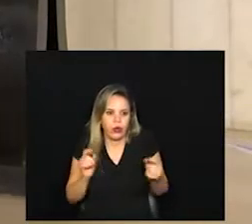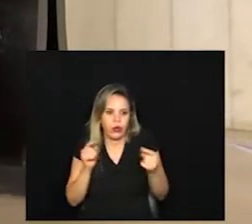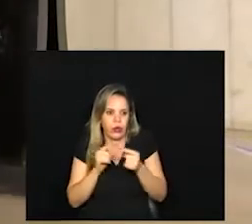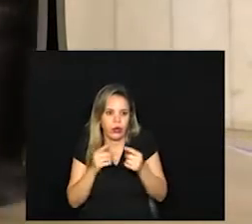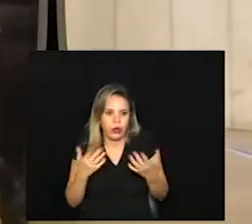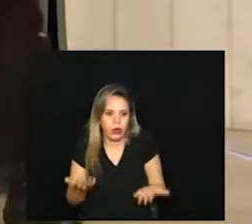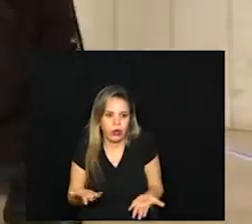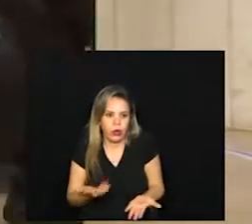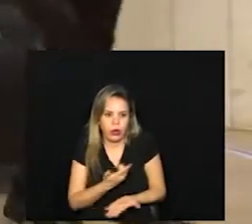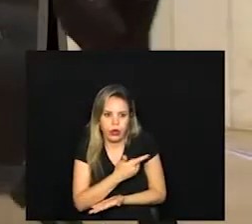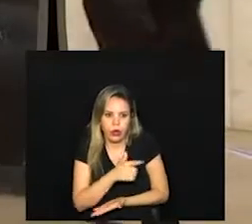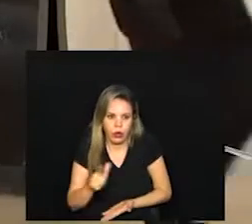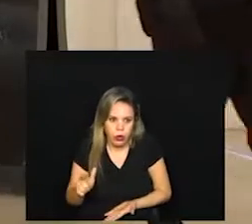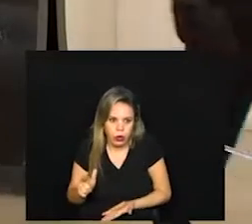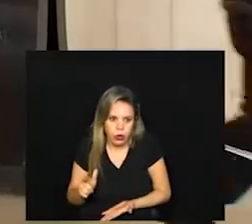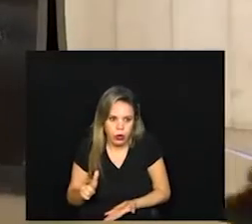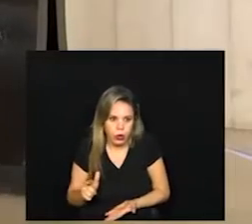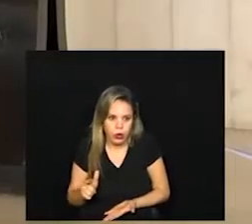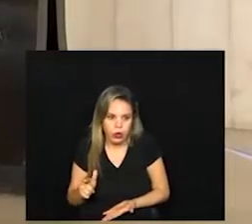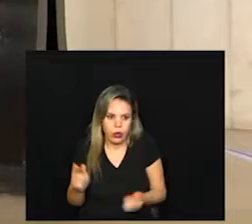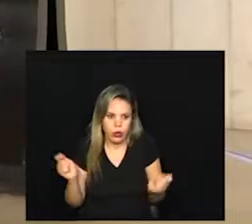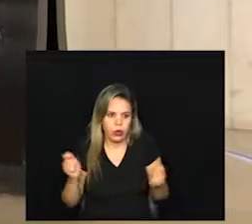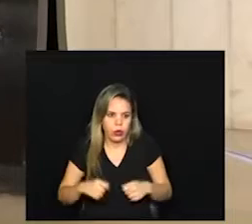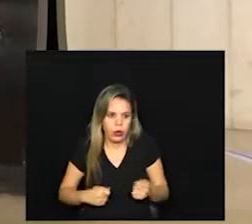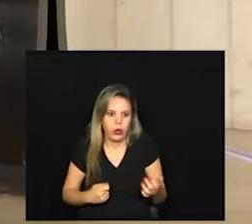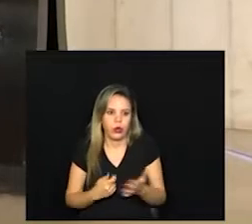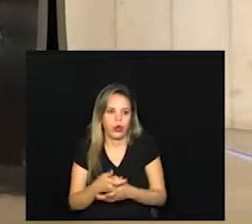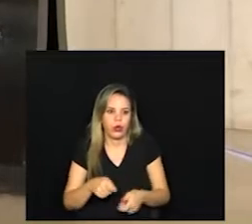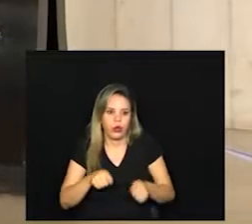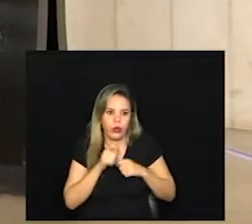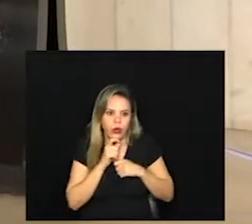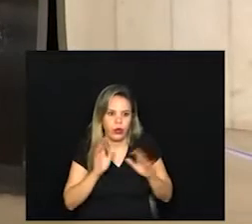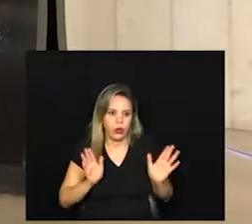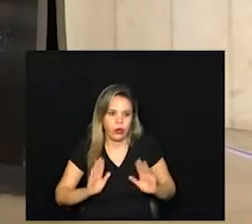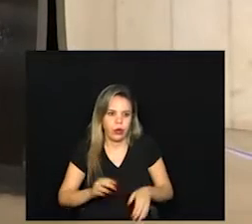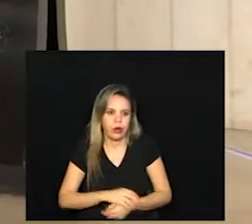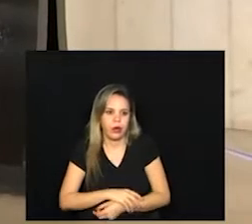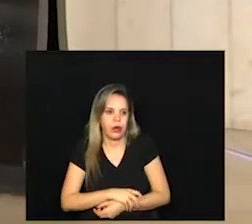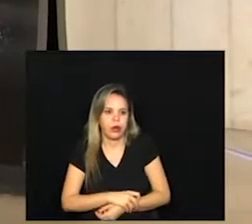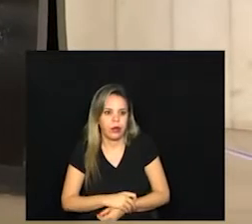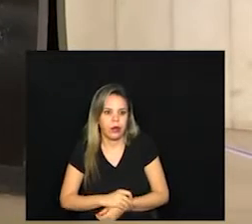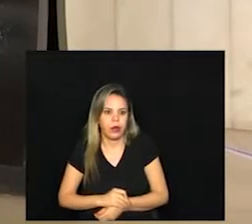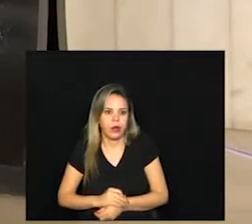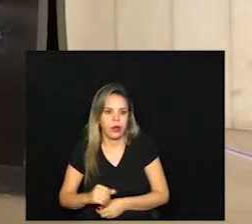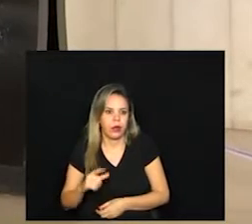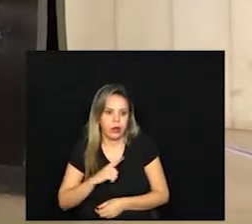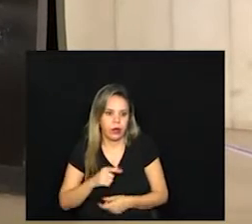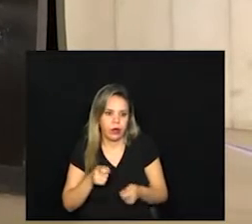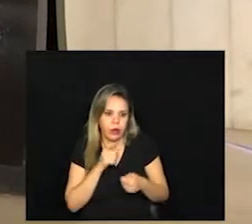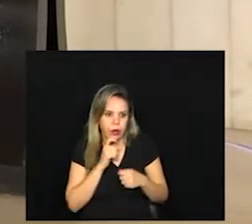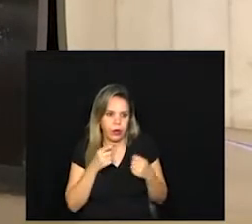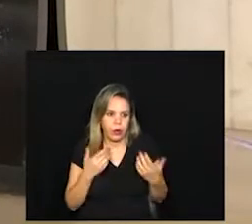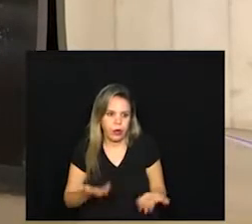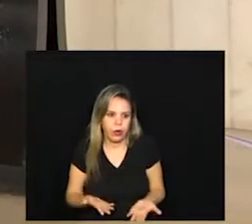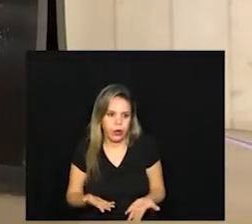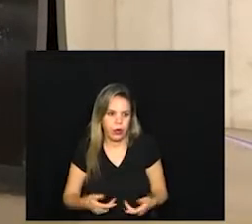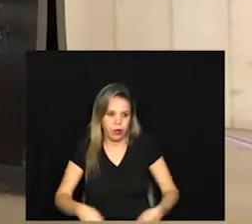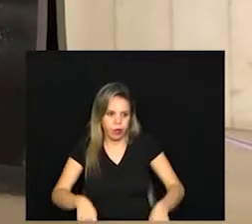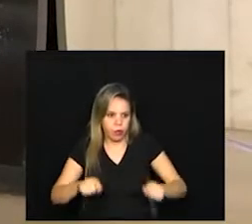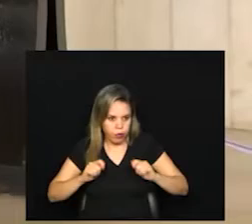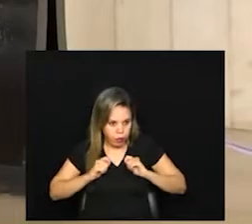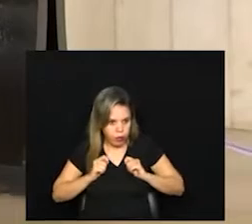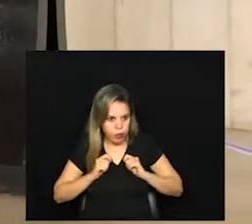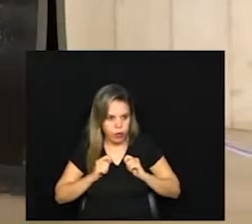E quem não tiver condições de comprar um agasalho, não é? De ter um agasalho, um